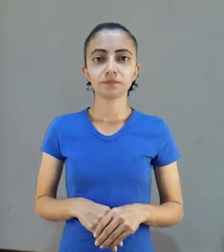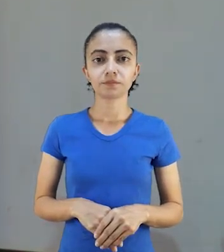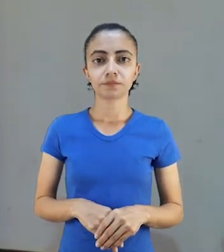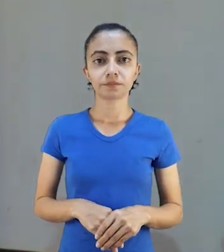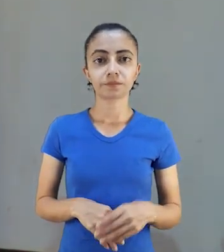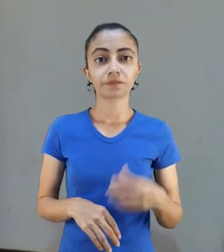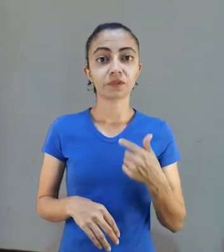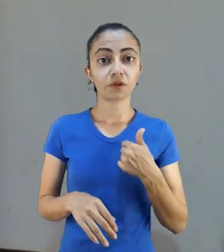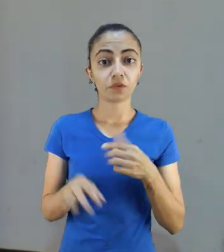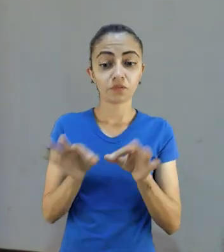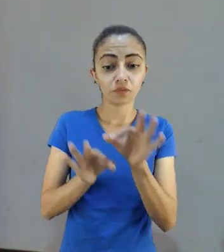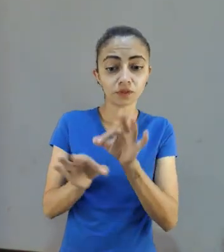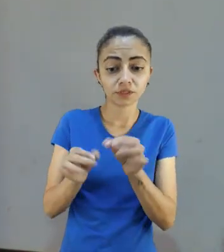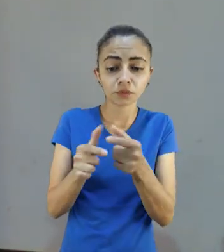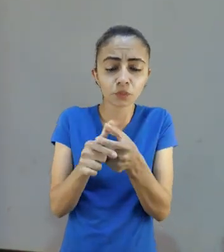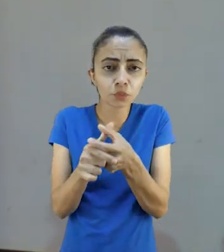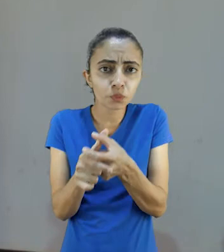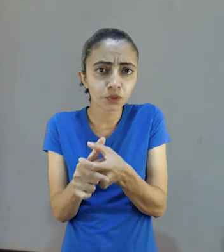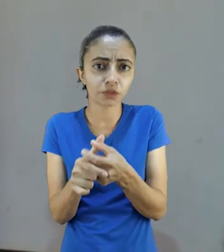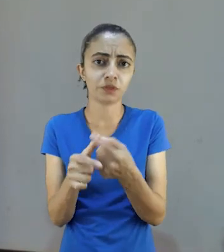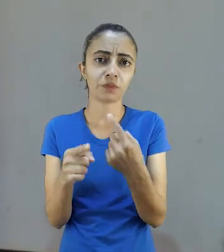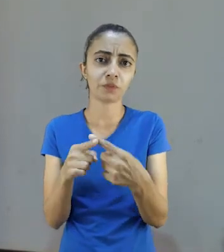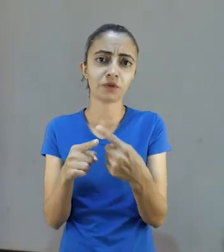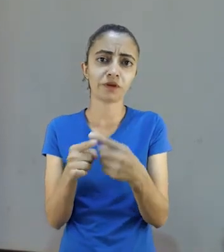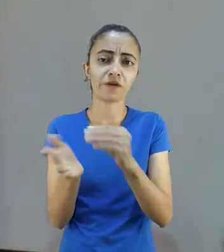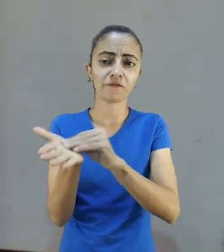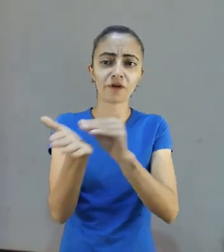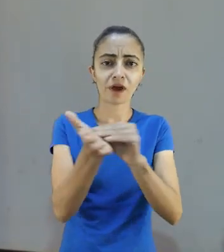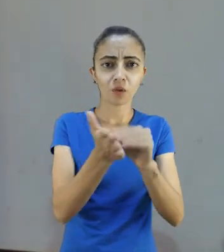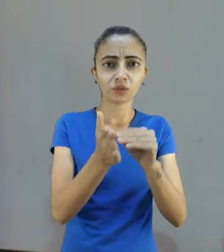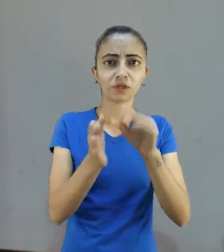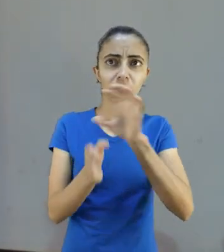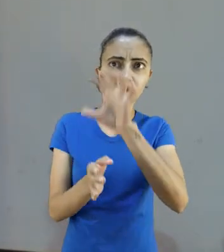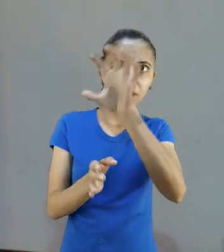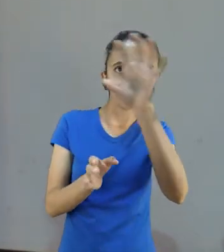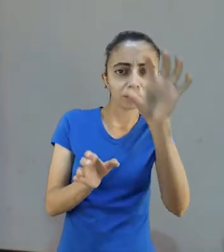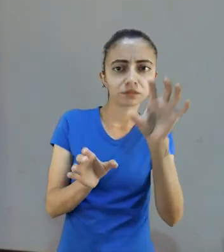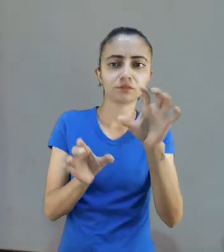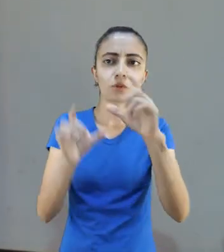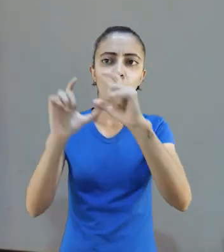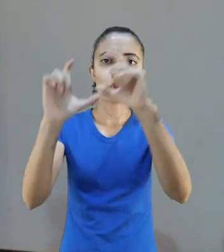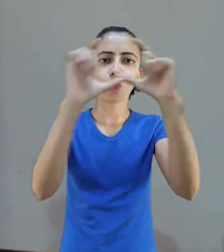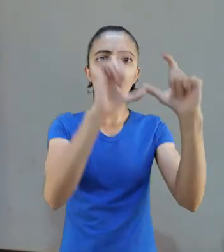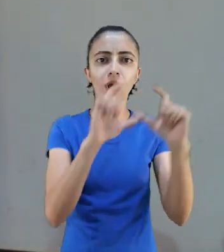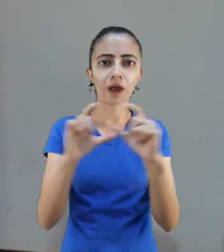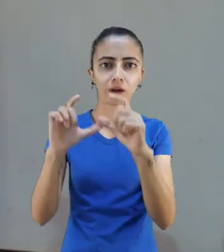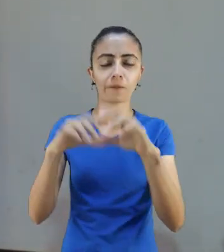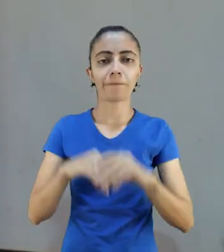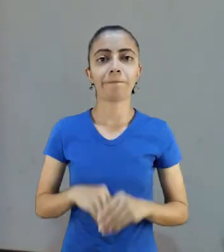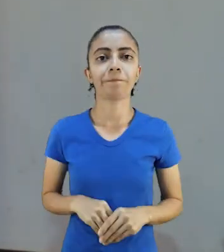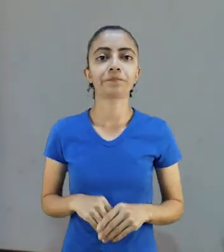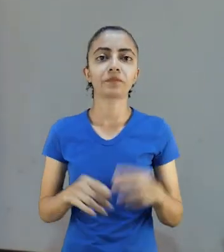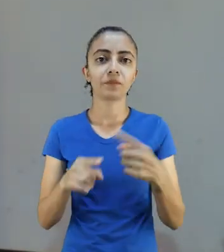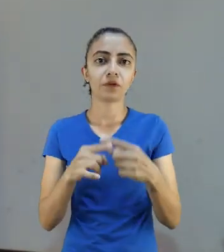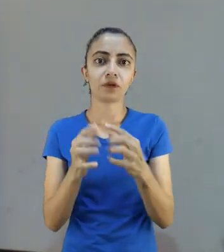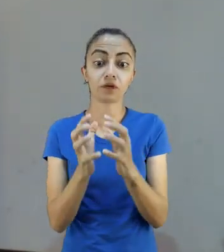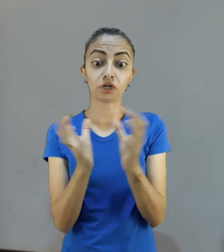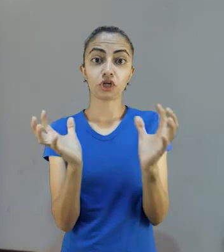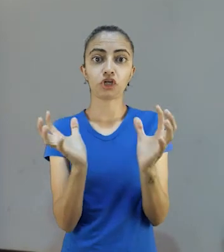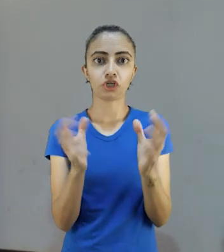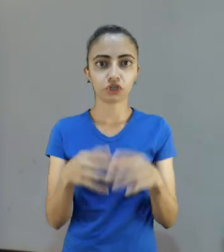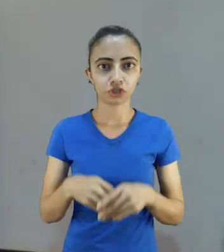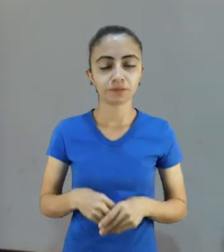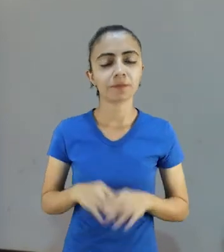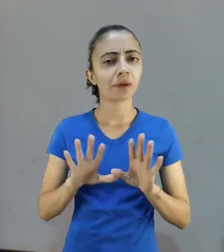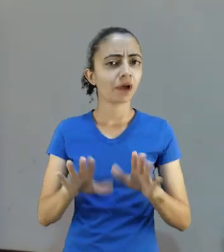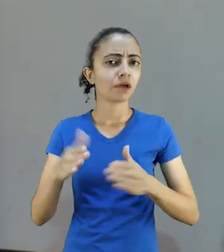Eu vou fazer essa menor, porque aqui não vai dar espaço para colocar uma rosa tão grande. Mas é o mesmo processo. Aí se a